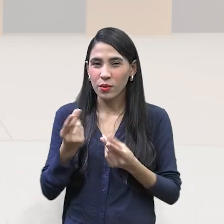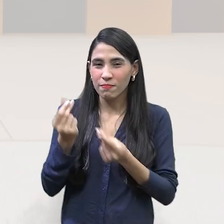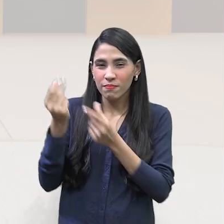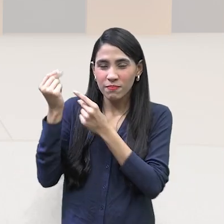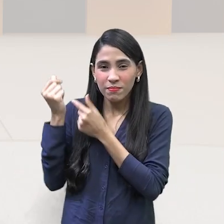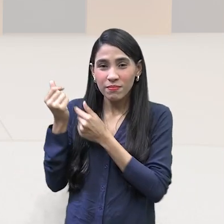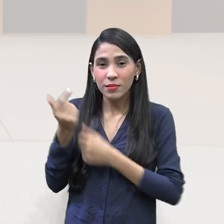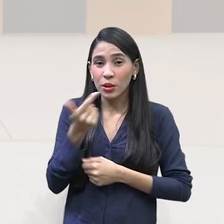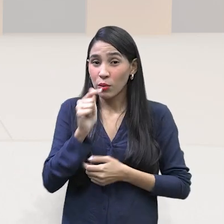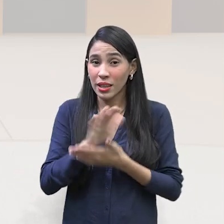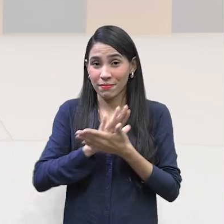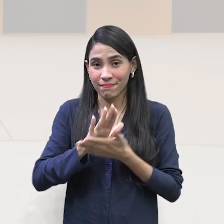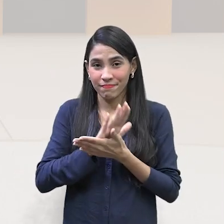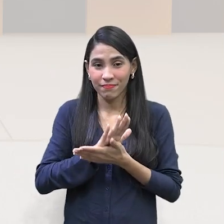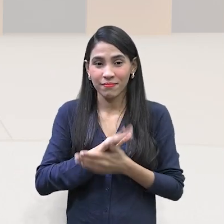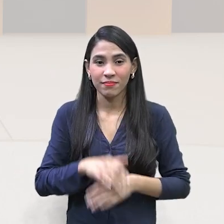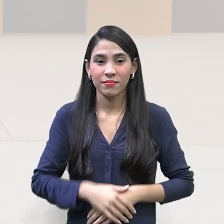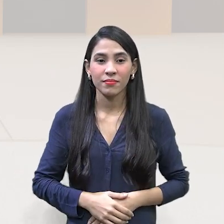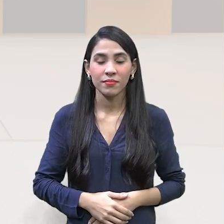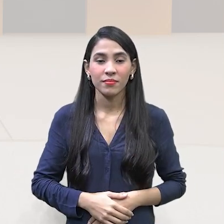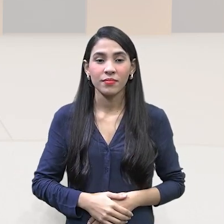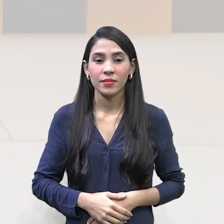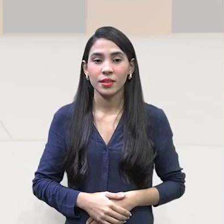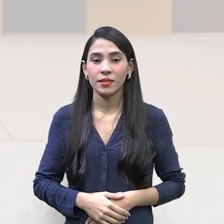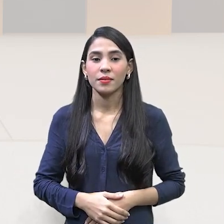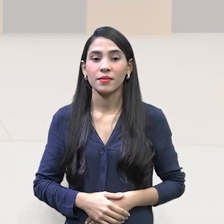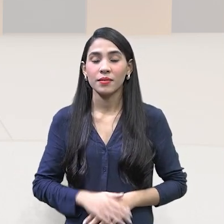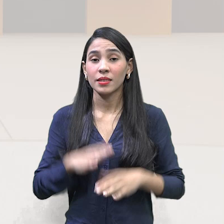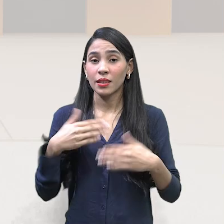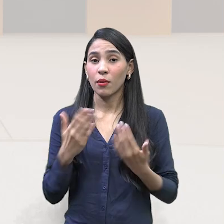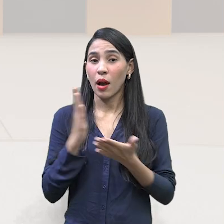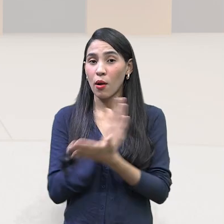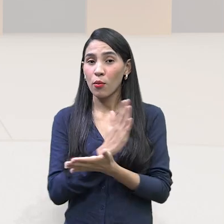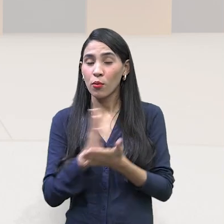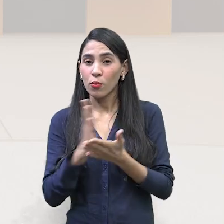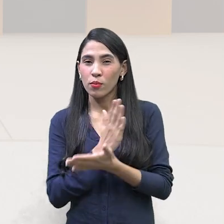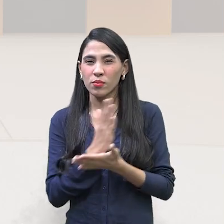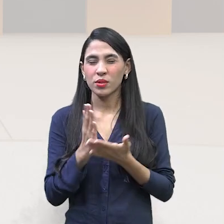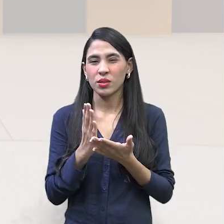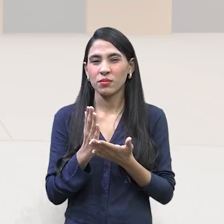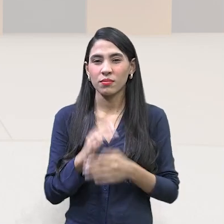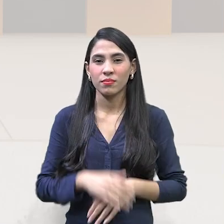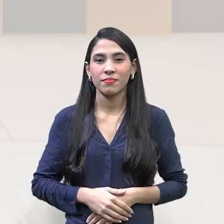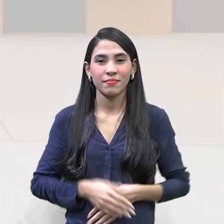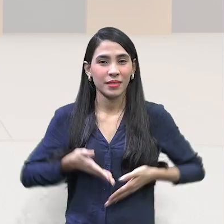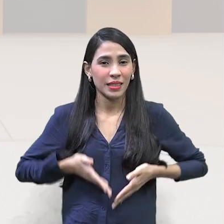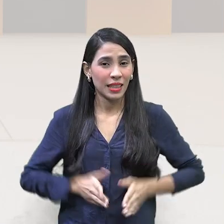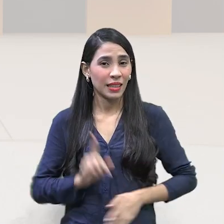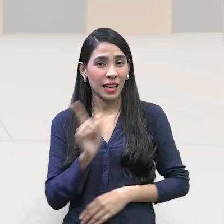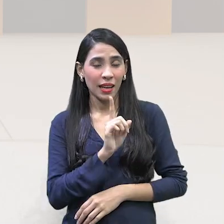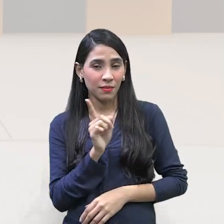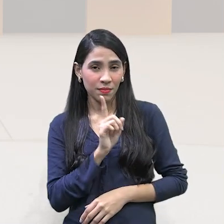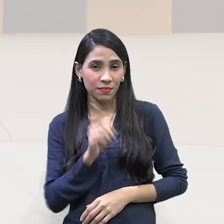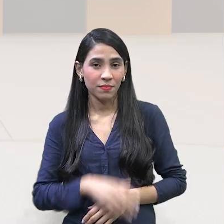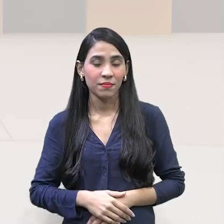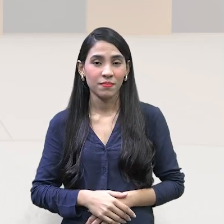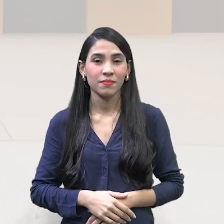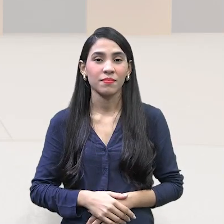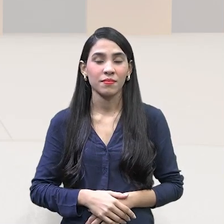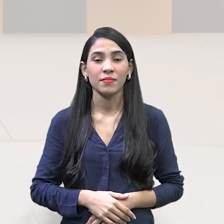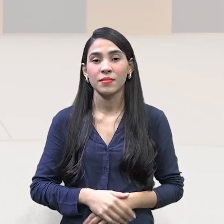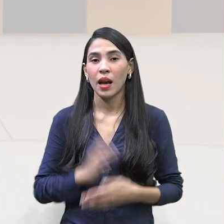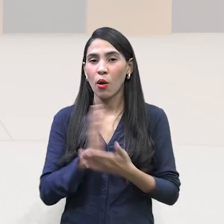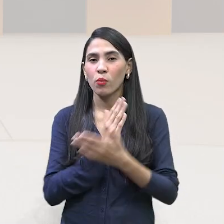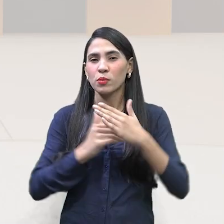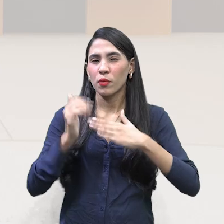existir, não é isso, professora? E eu acho, professor, que alguns deles ainda nem eram nascidos, não é? Quando nós falarmos aqui